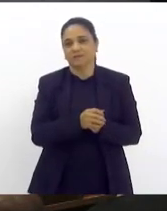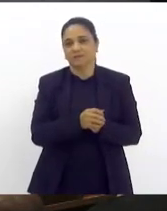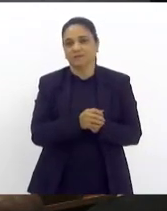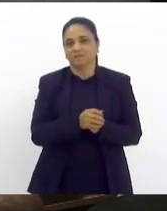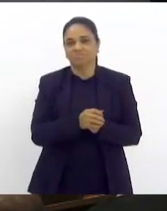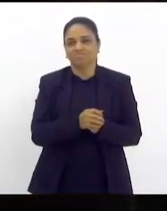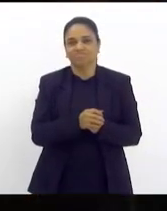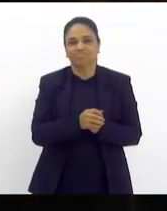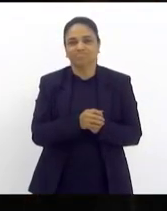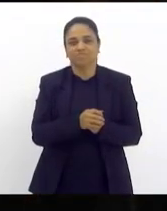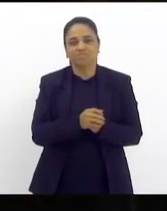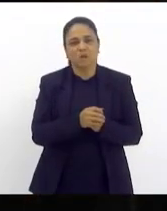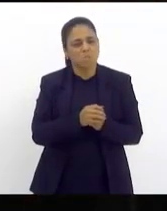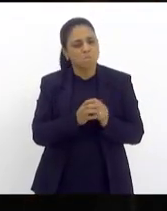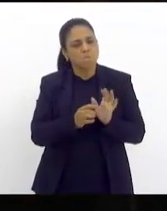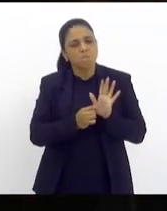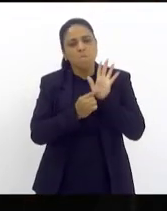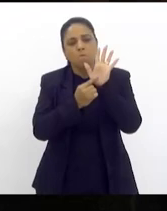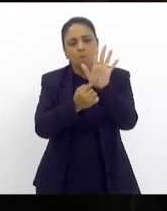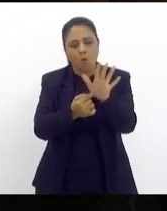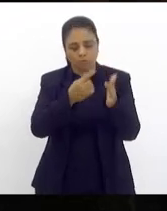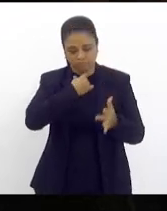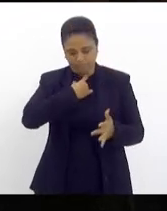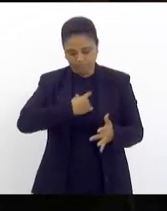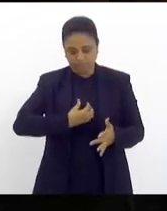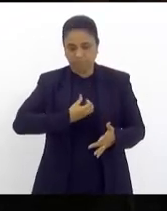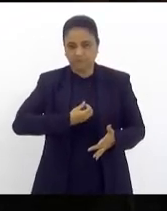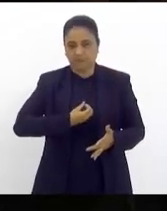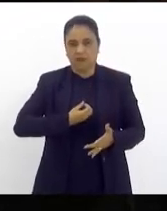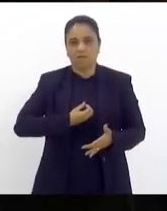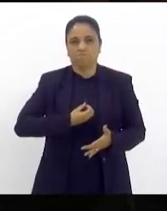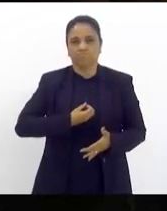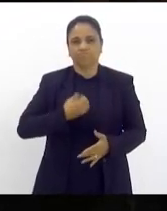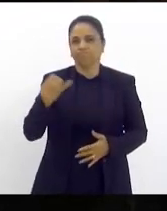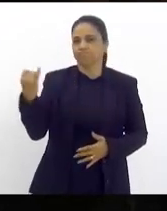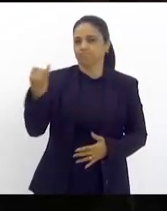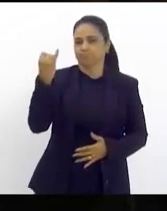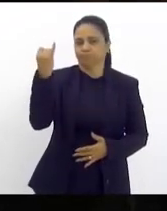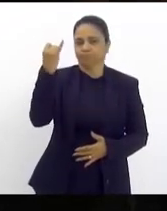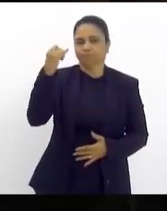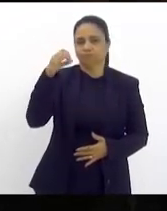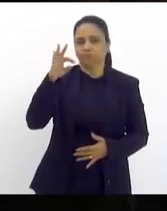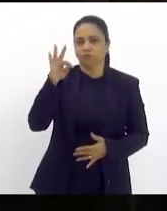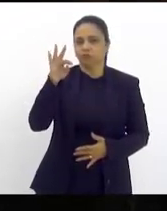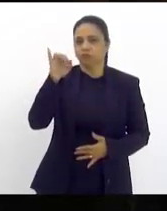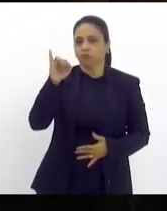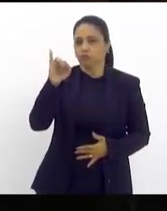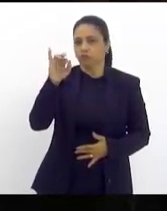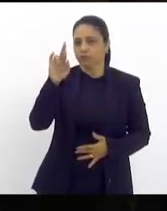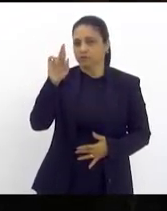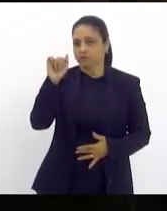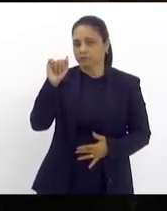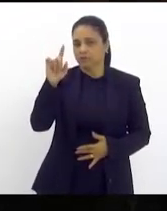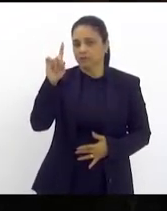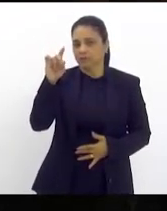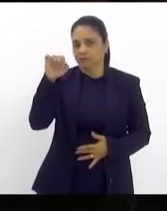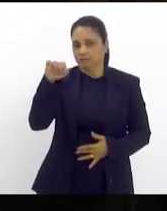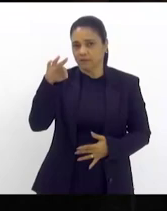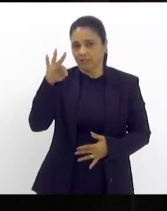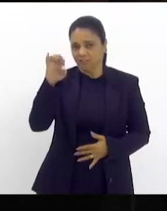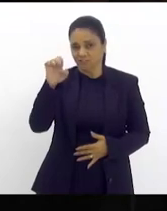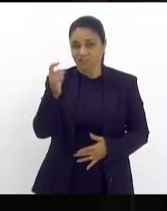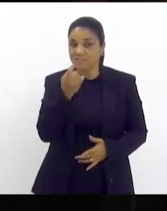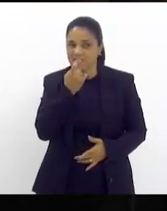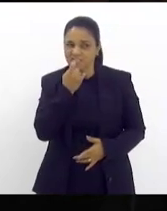exata dimensão da importância que tem uma medalha Tiradentes. Eu aqui e o deputado Luiz Cláudio, com certeza, estamos com inveja de não ter